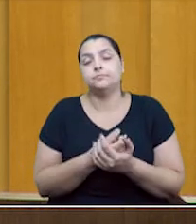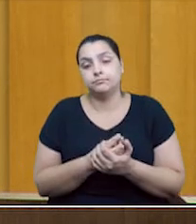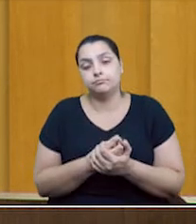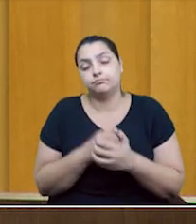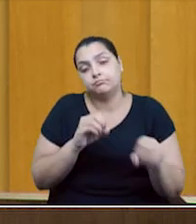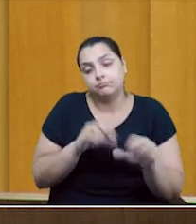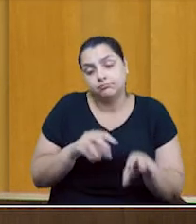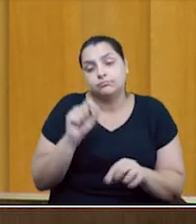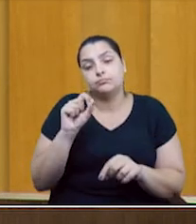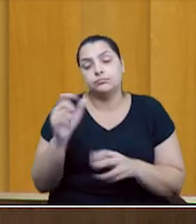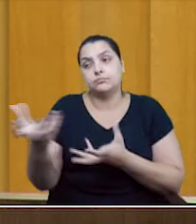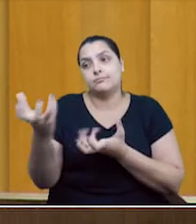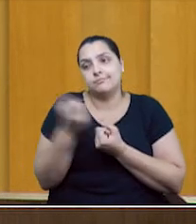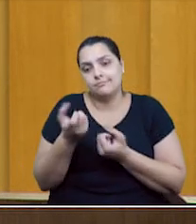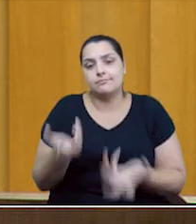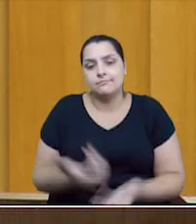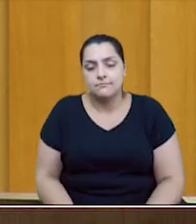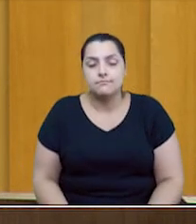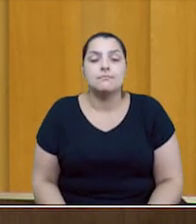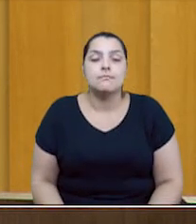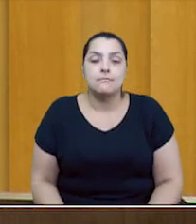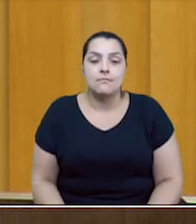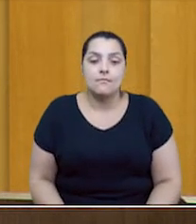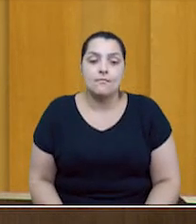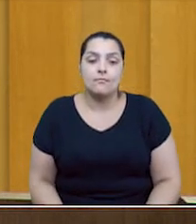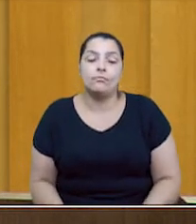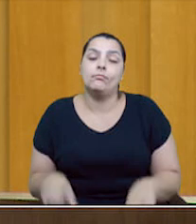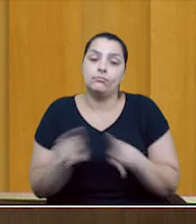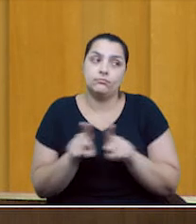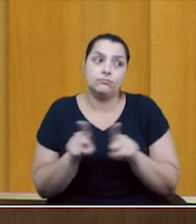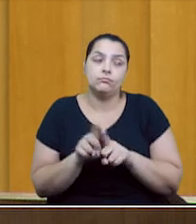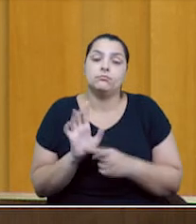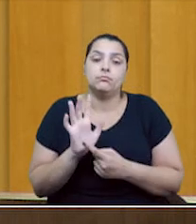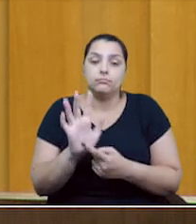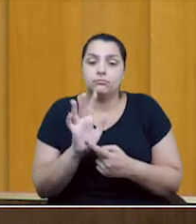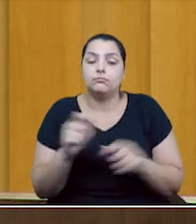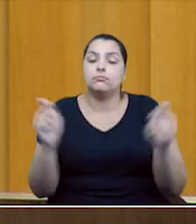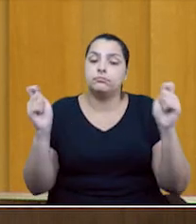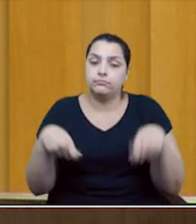receber informação e efetivamente demonstrar que há possibilidade